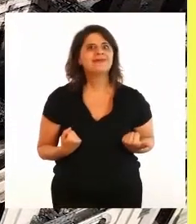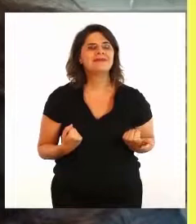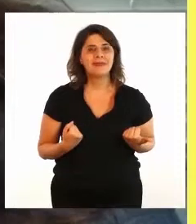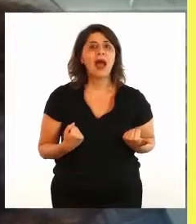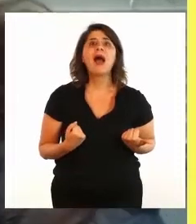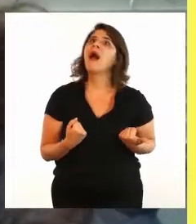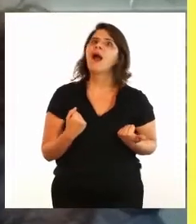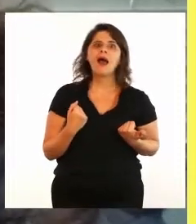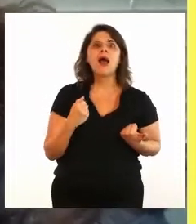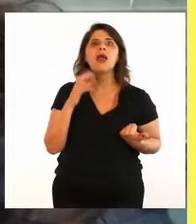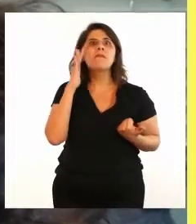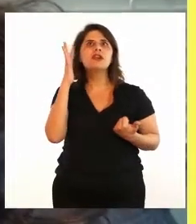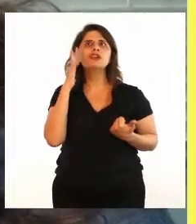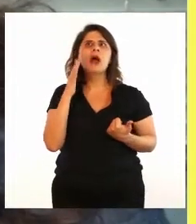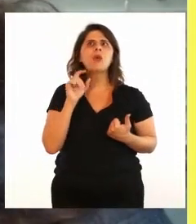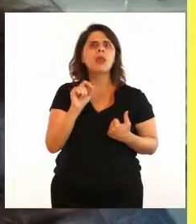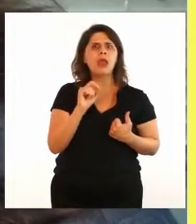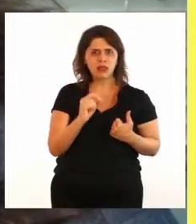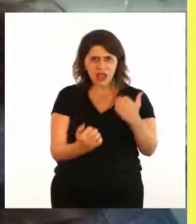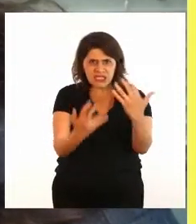ter sobrevivido ao incêndio.